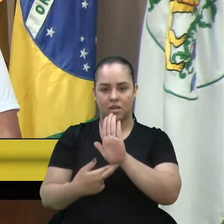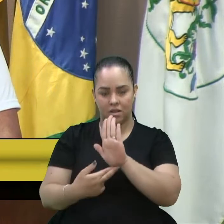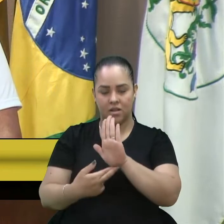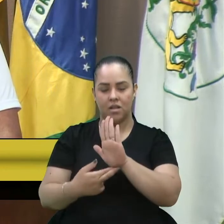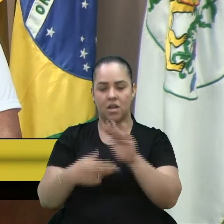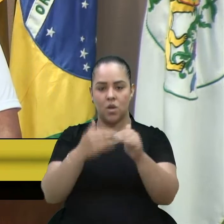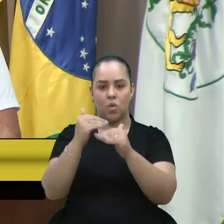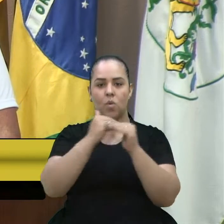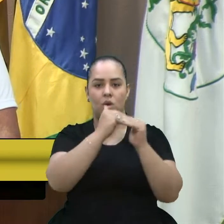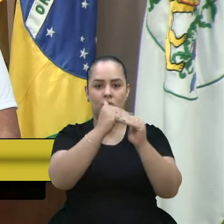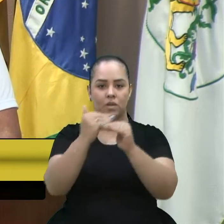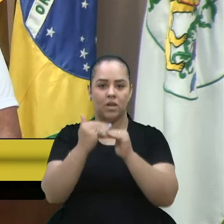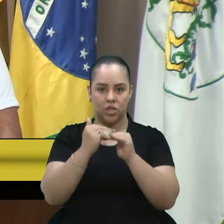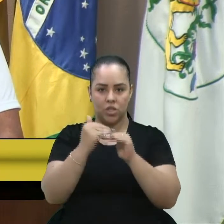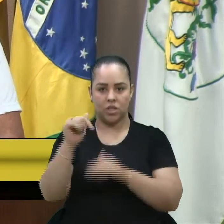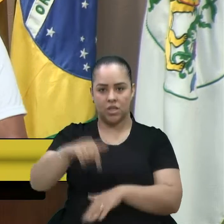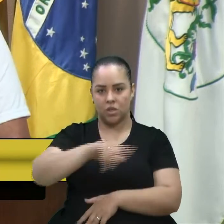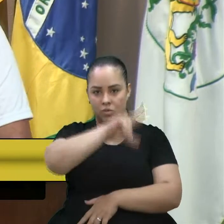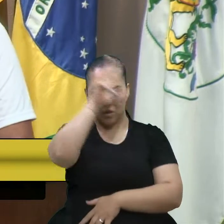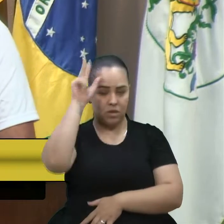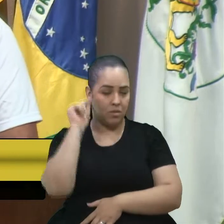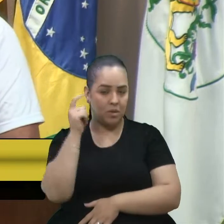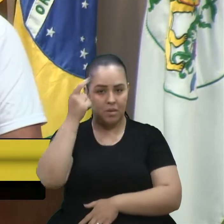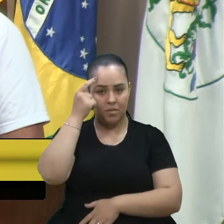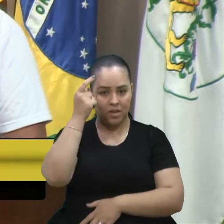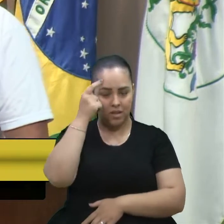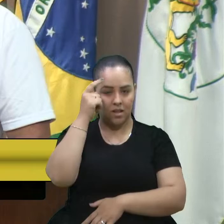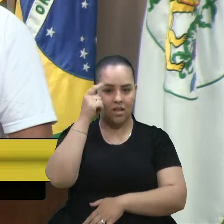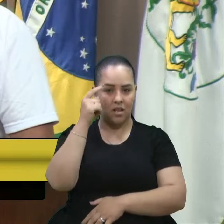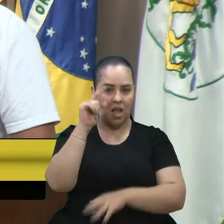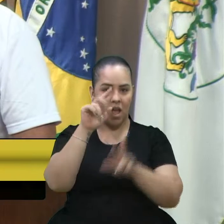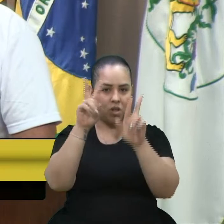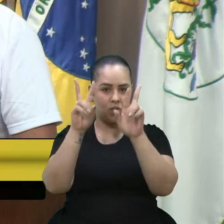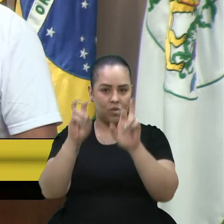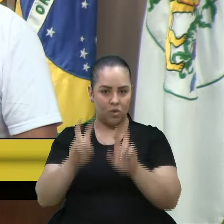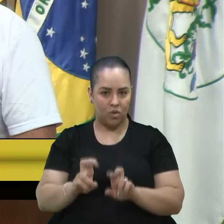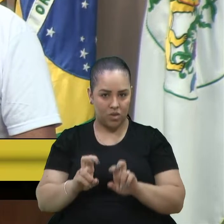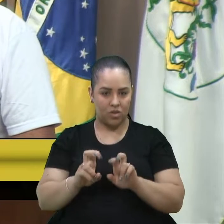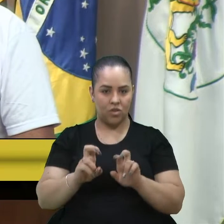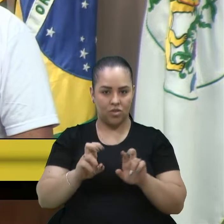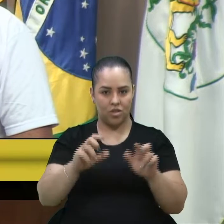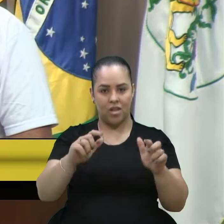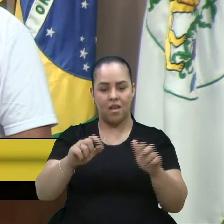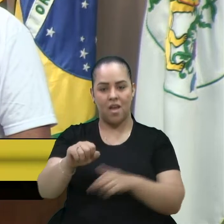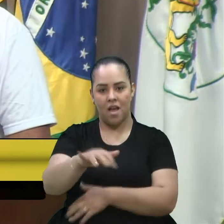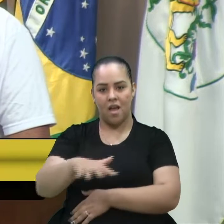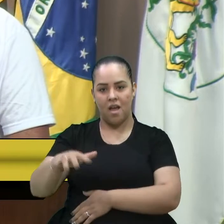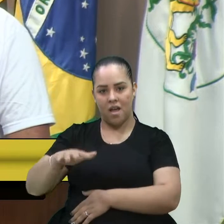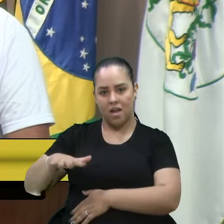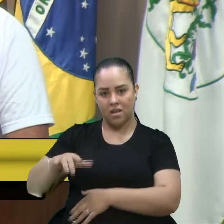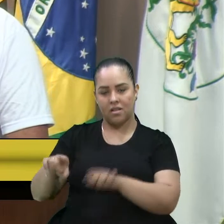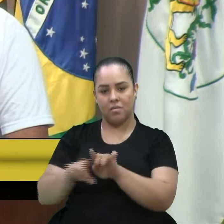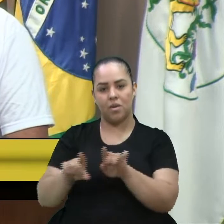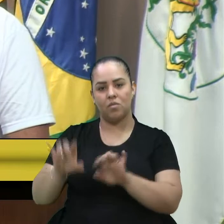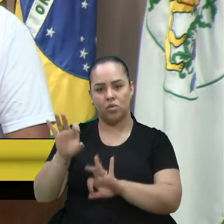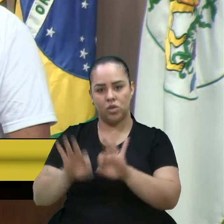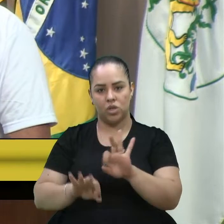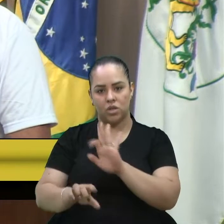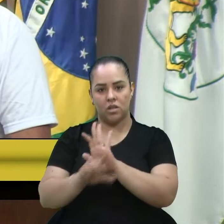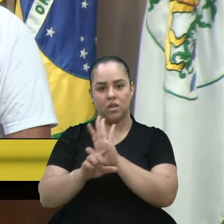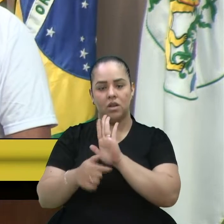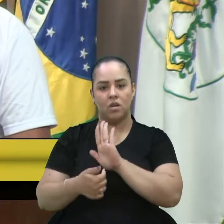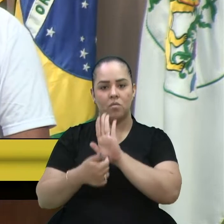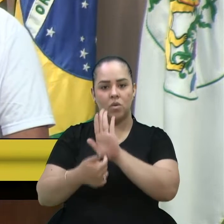município, para pensar em ações intersetoriais. Nós também apresentamos um projeto de lei que trata sobre